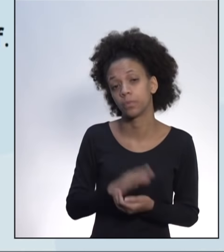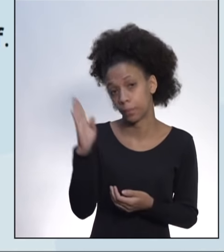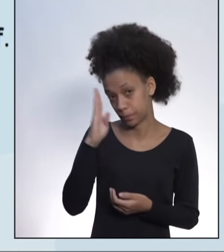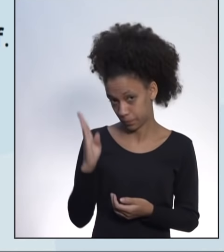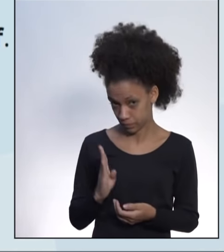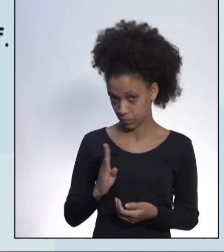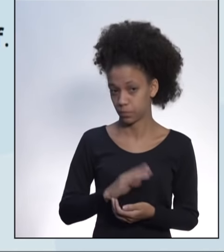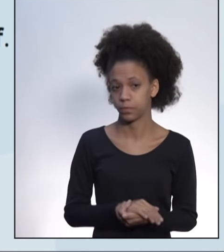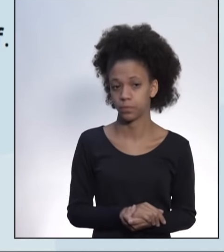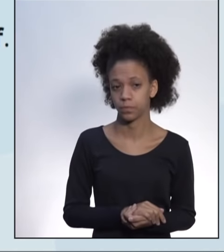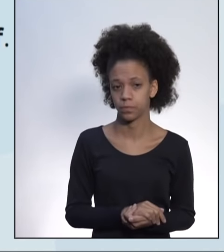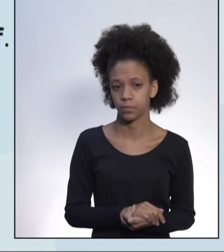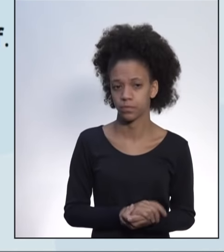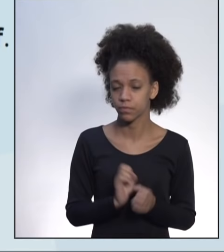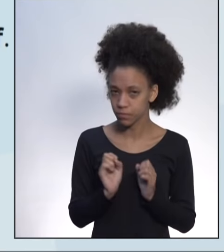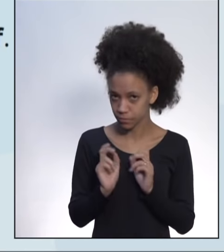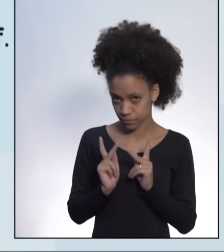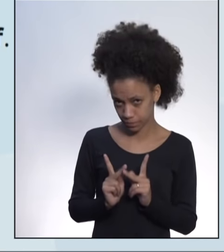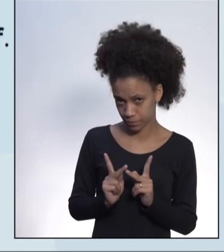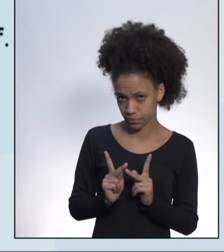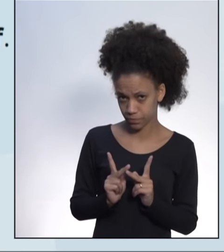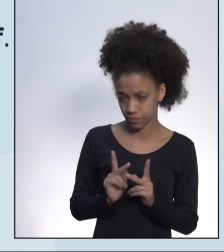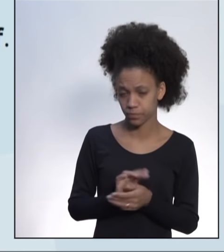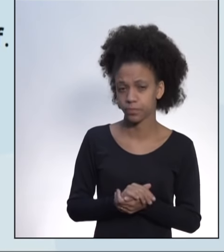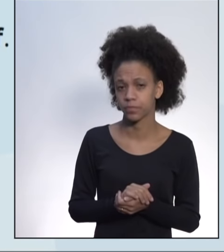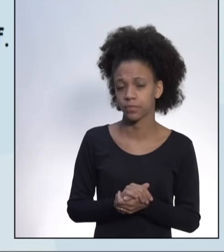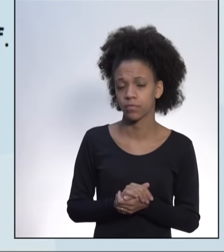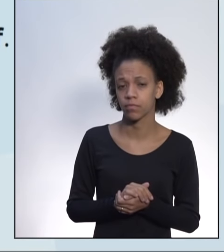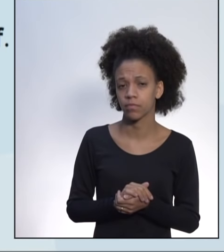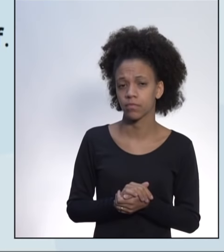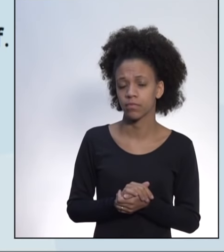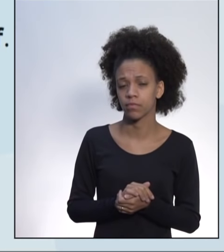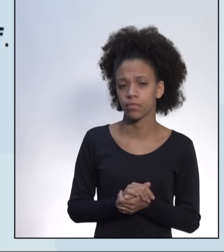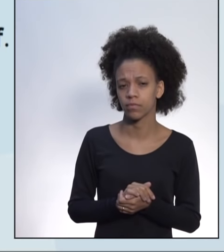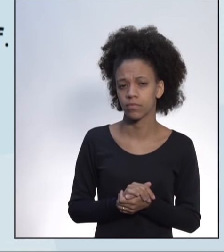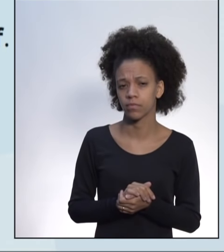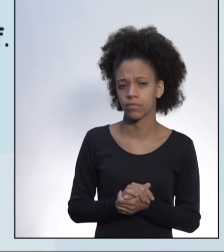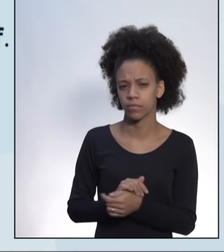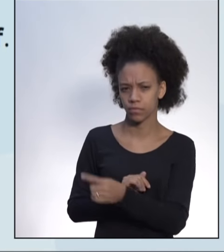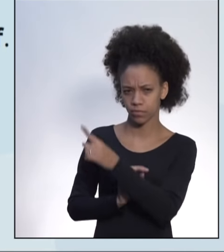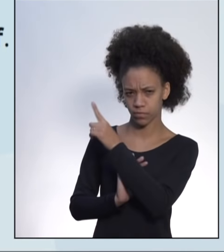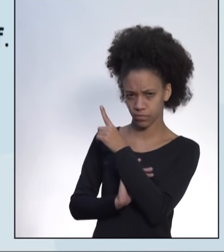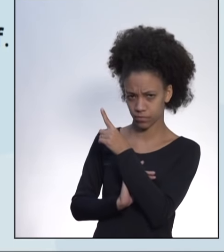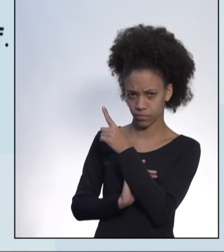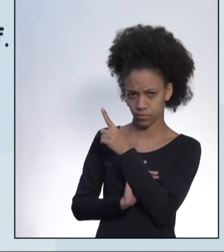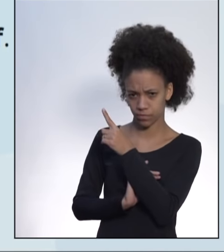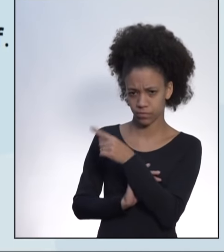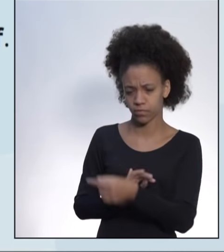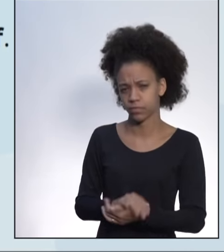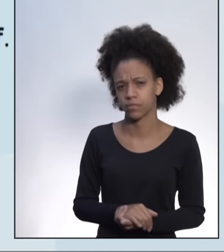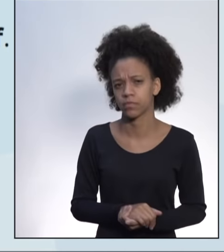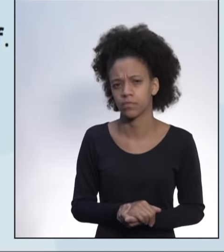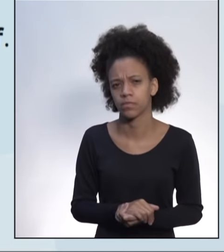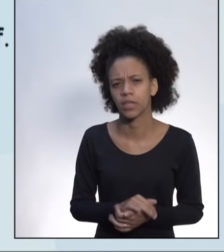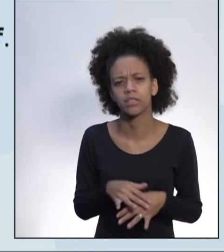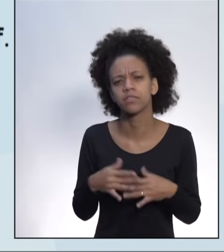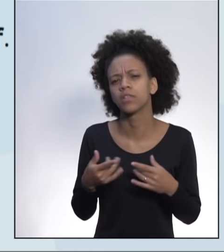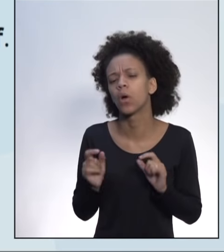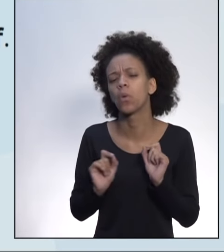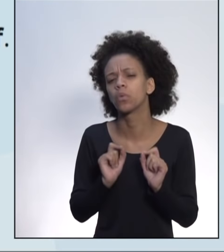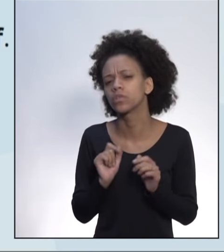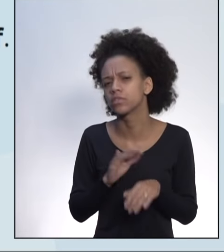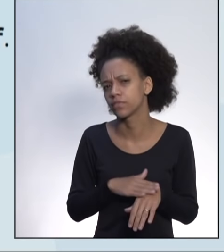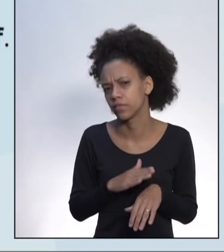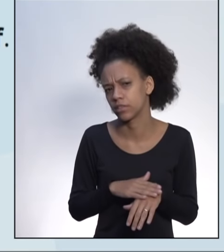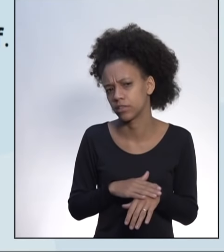e é no brasil ok a many sides are interested in studying the option to que eles